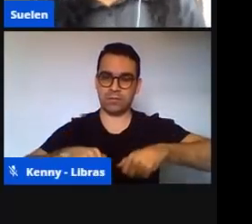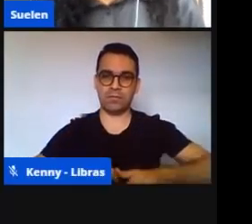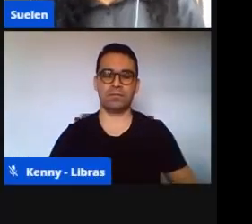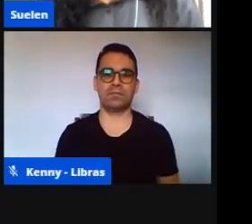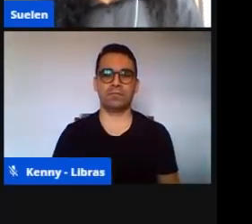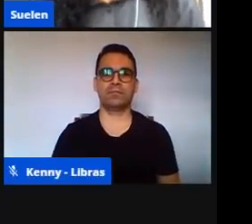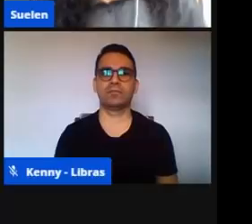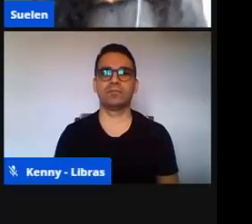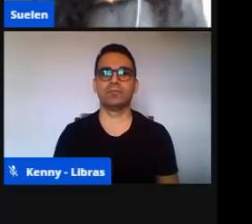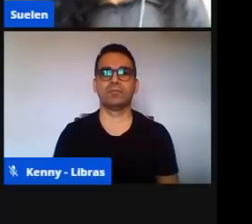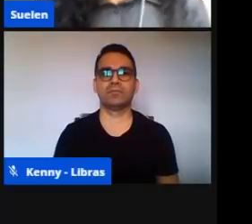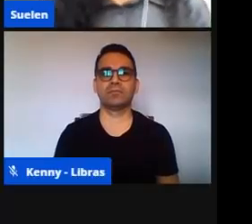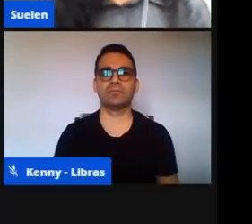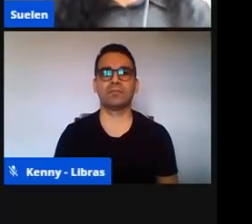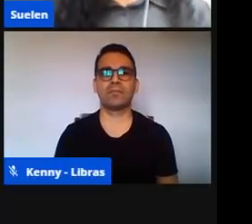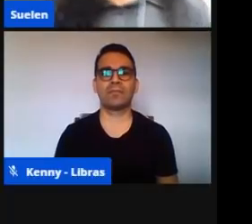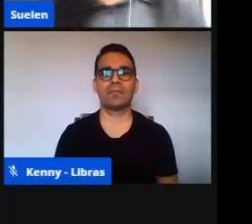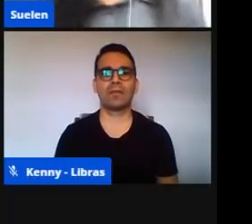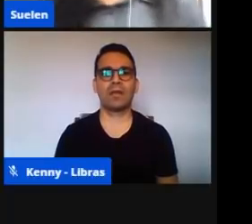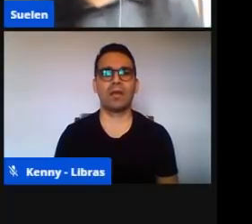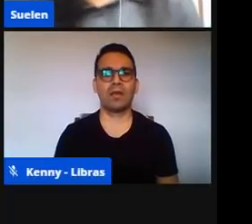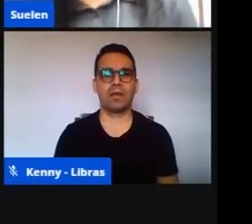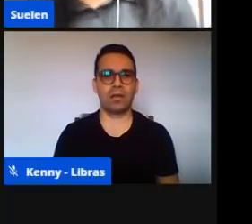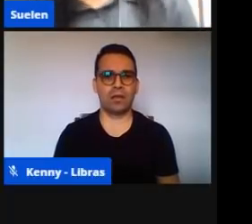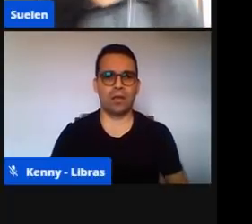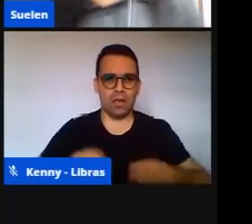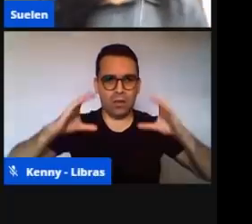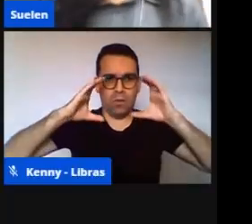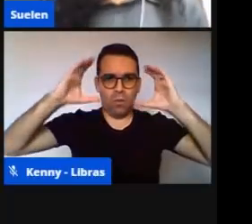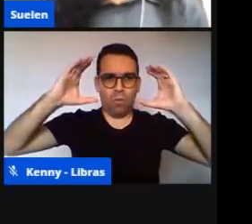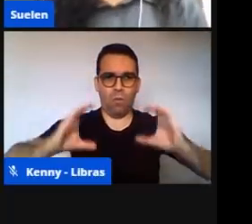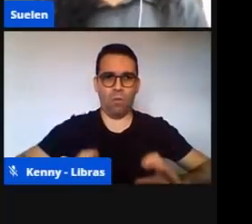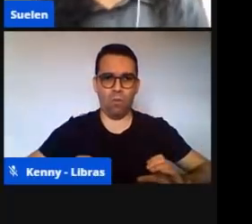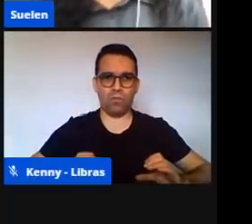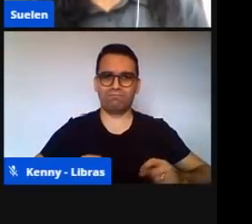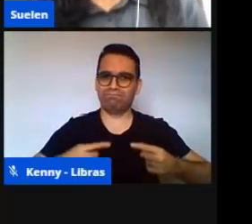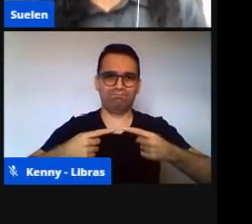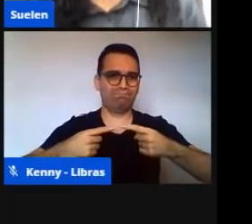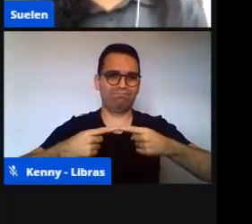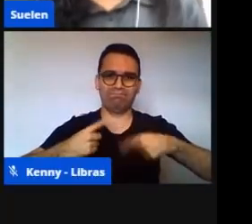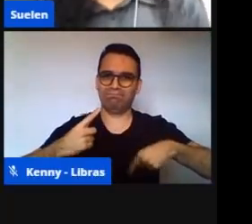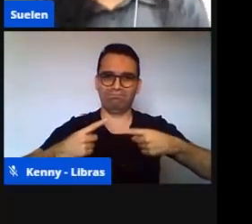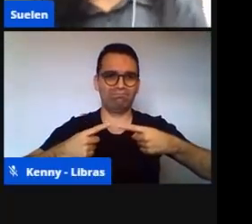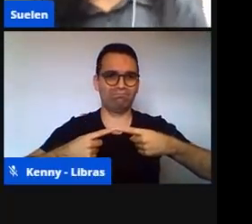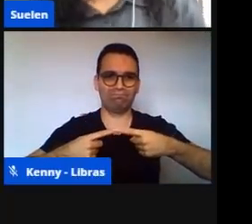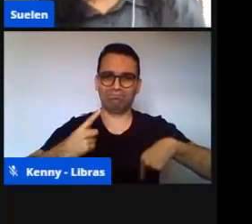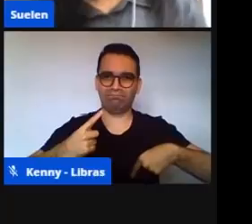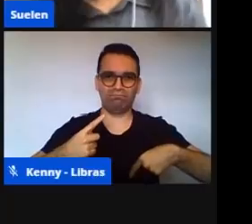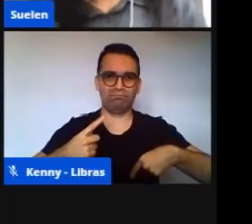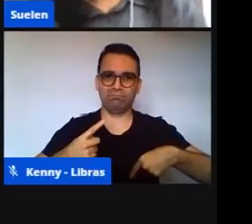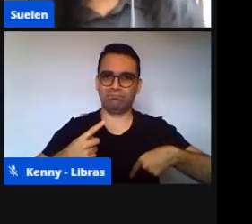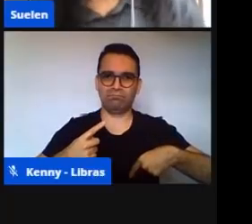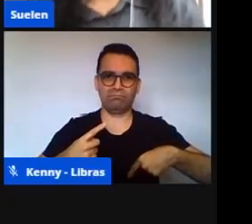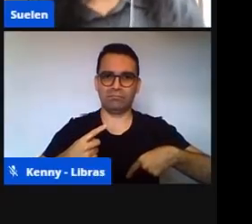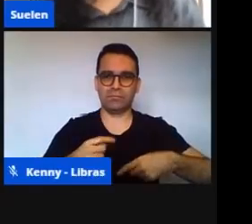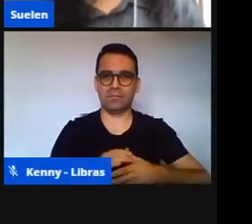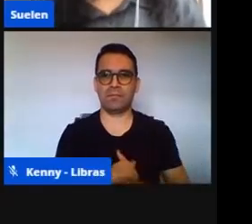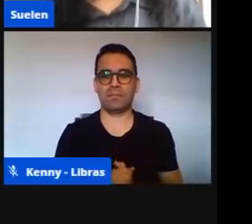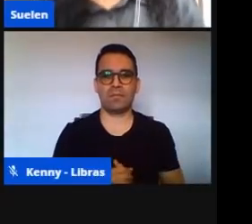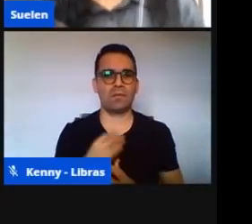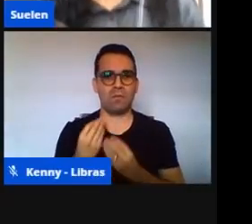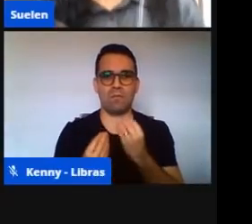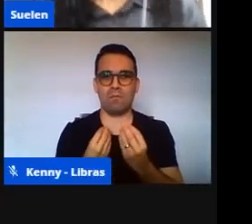Condutas inadequadas dentro de uma área de produção. A gente sempre fala sobre